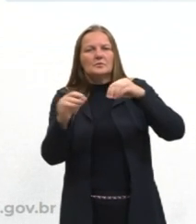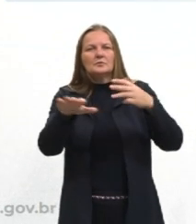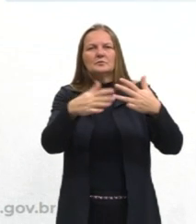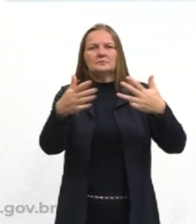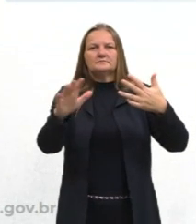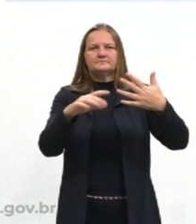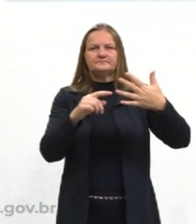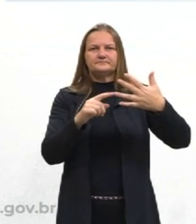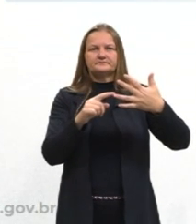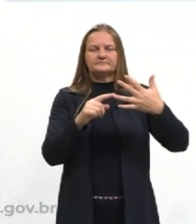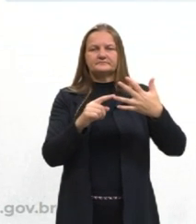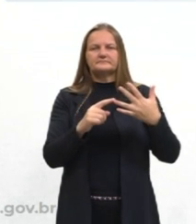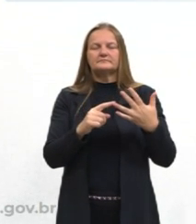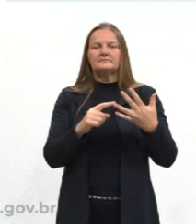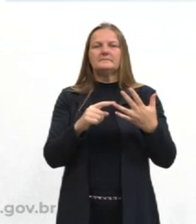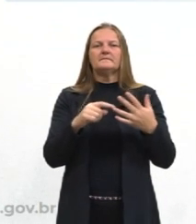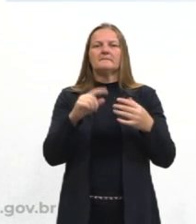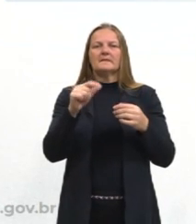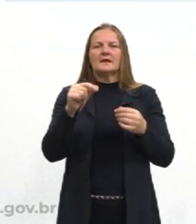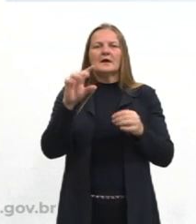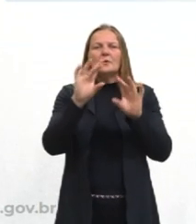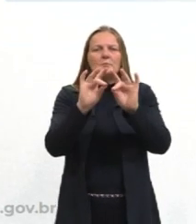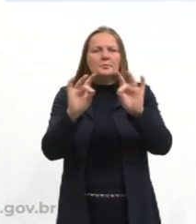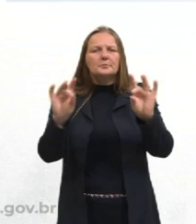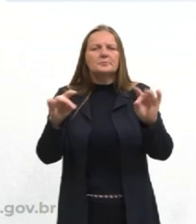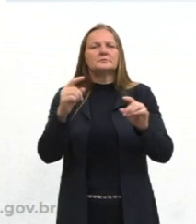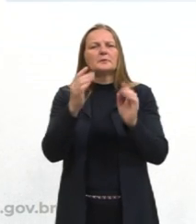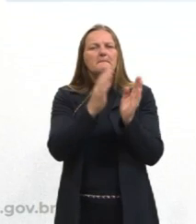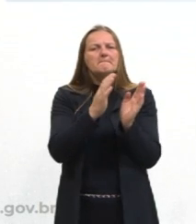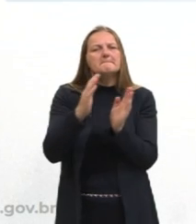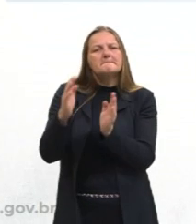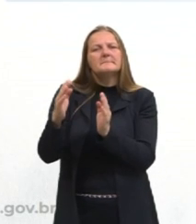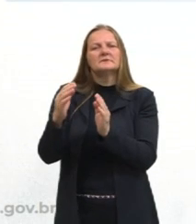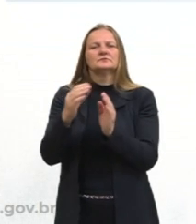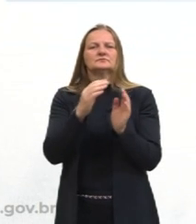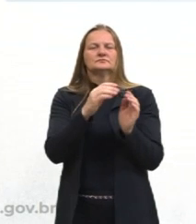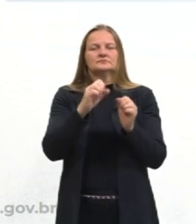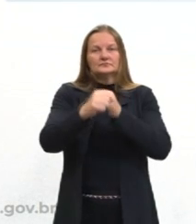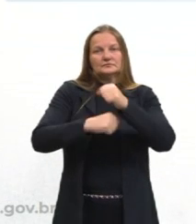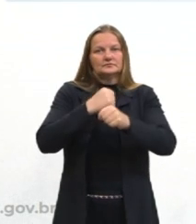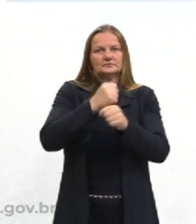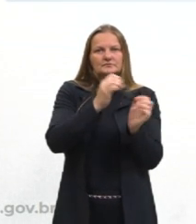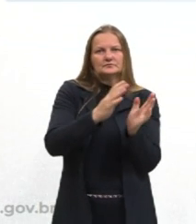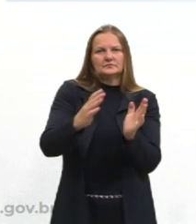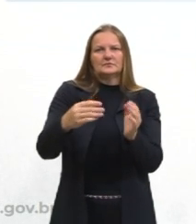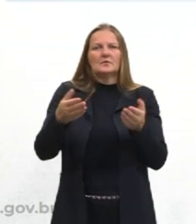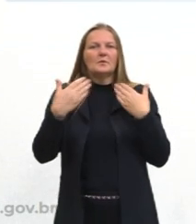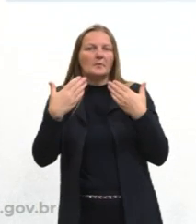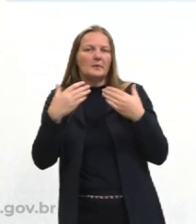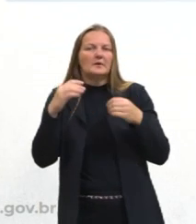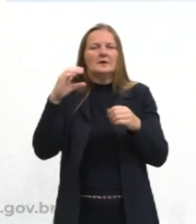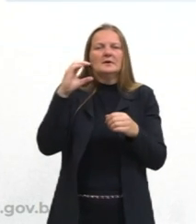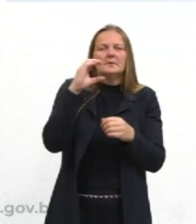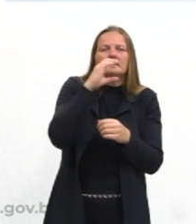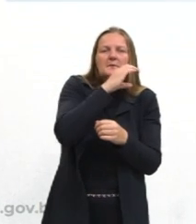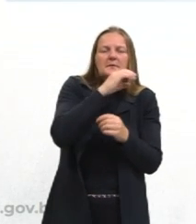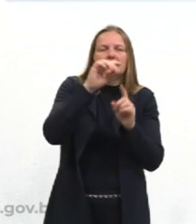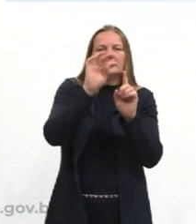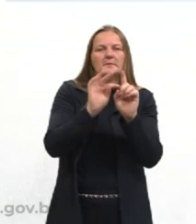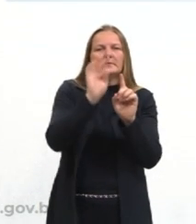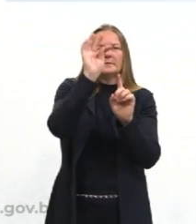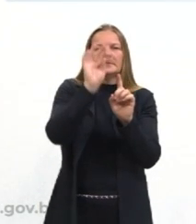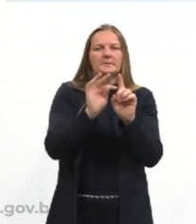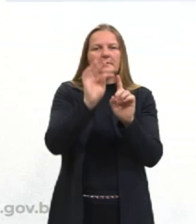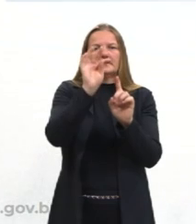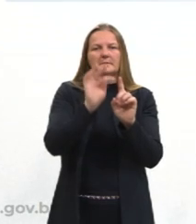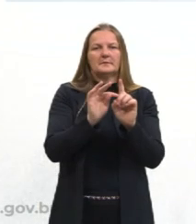uma um período do ano mais úmido os outros - 1 - tá ou mais quente menos quente né Vai depender da estação